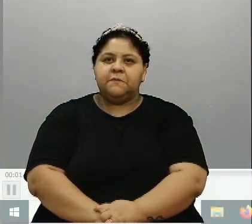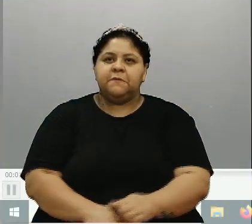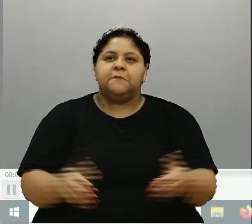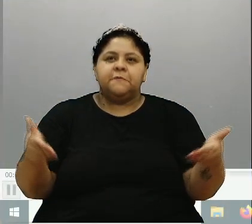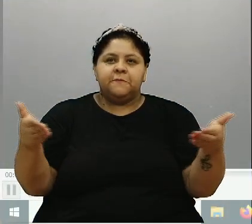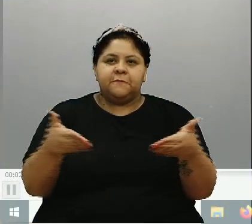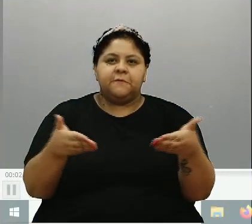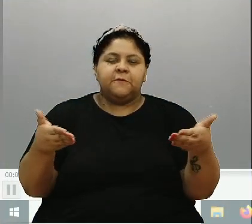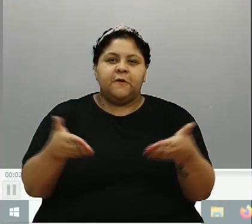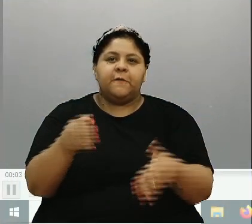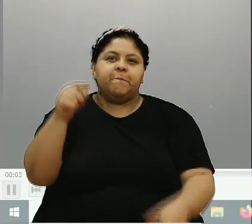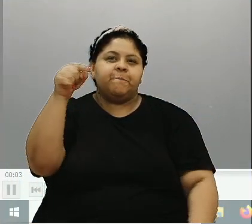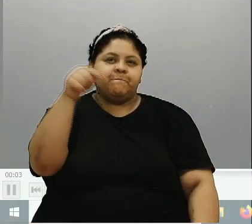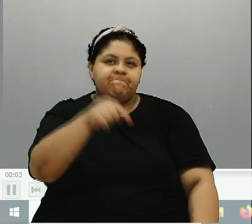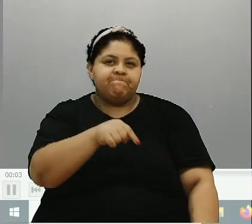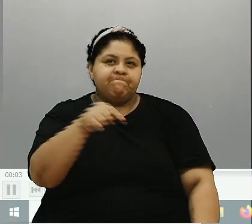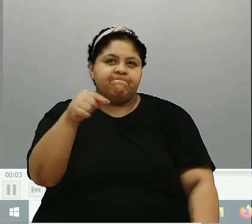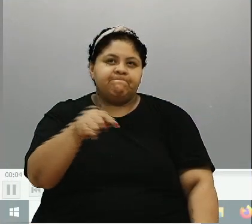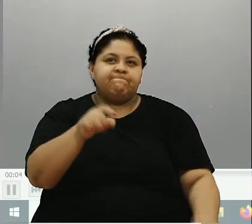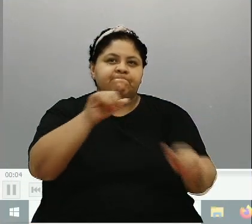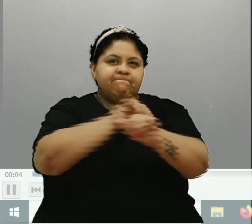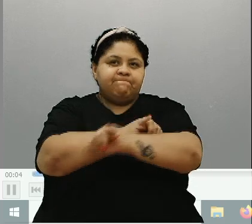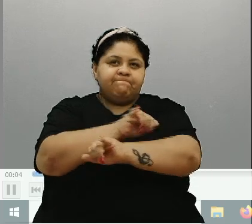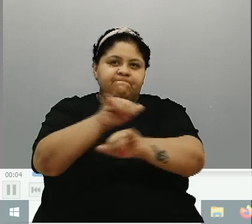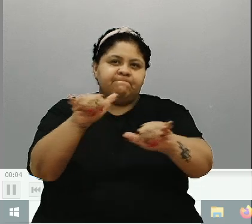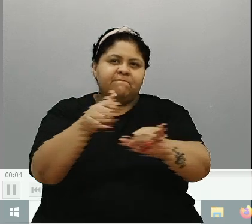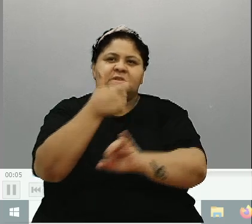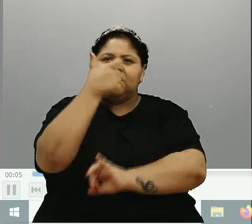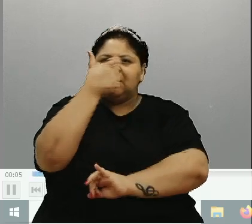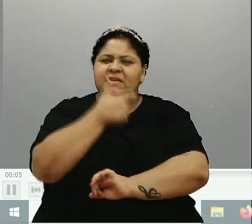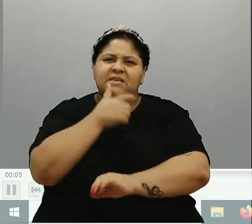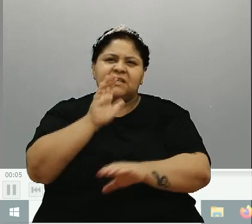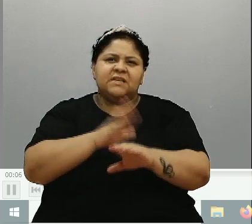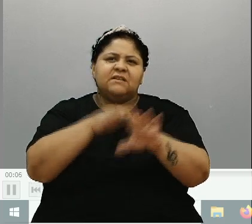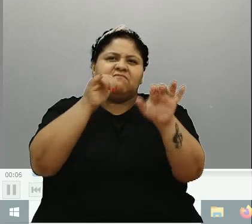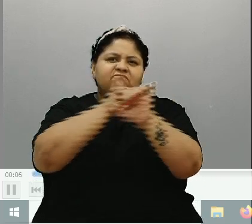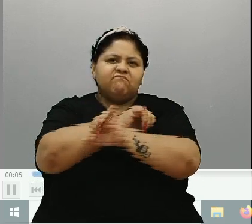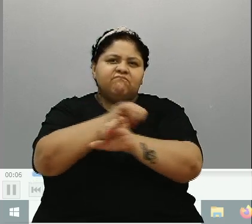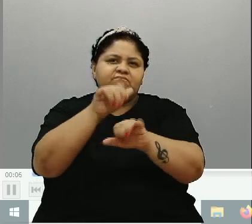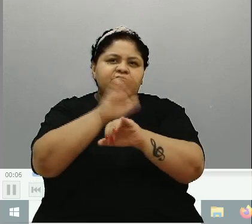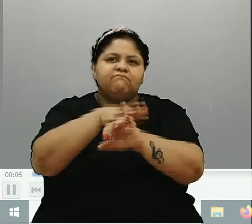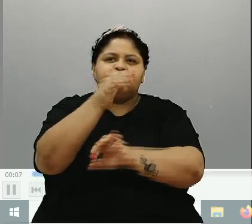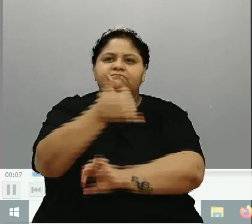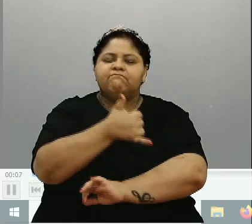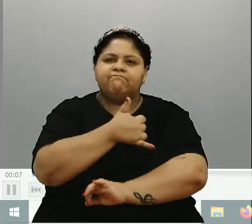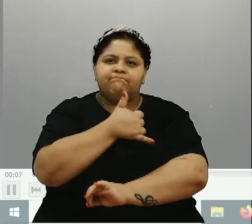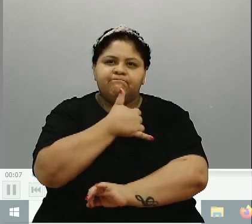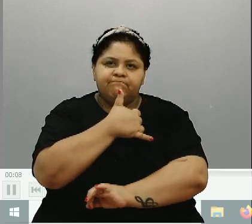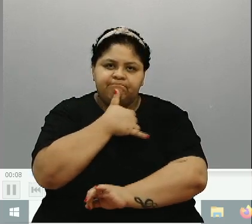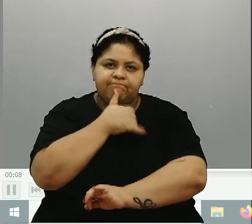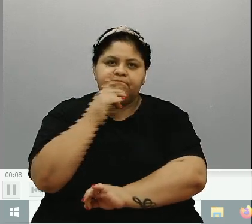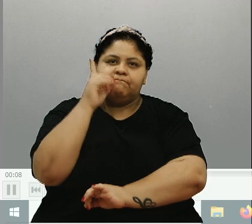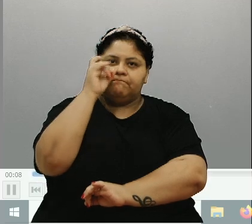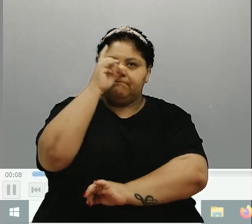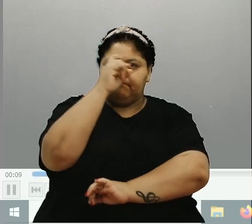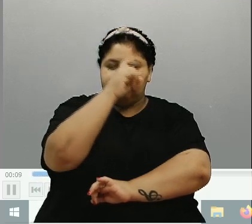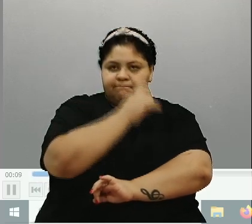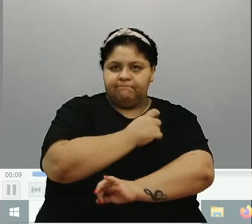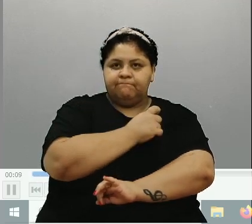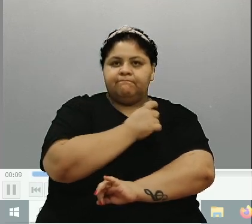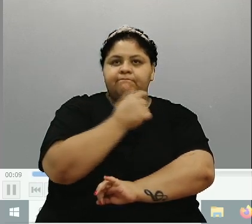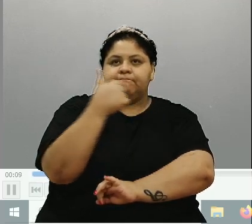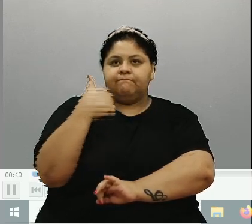Hoje eu estou aqui para dar uma notícia, acho que a notícia mais triste e difícil